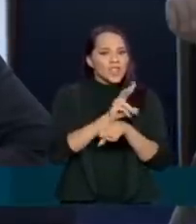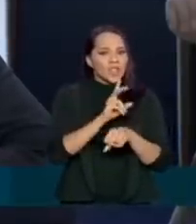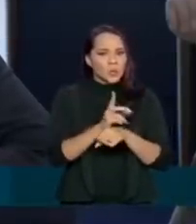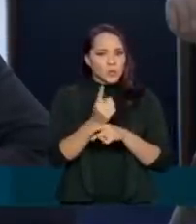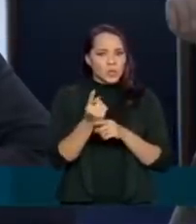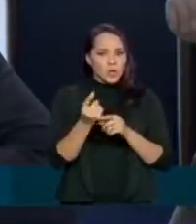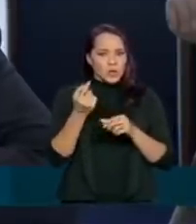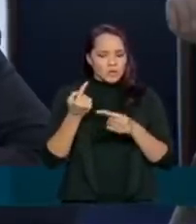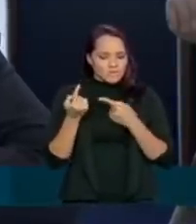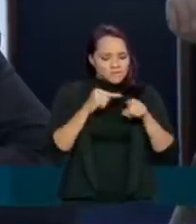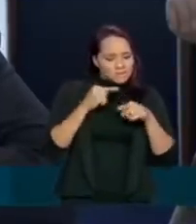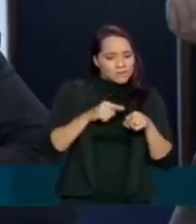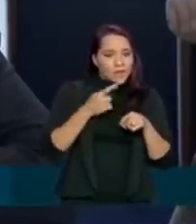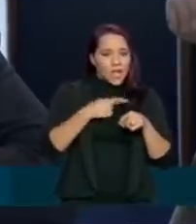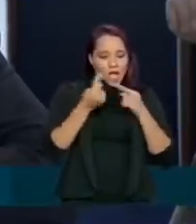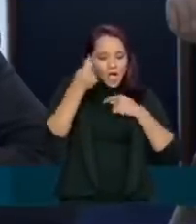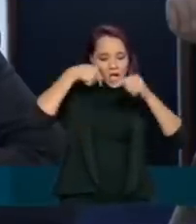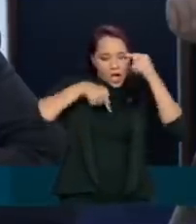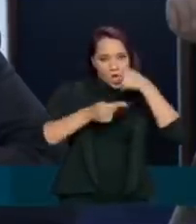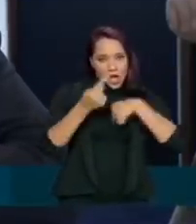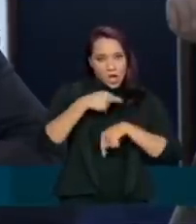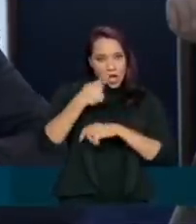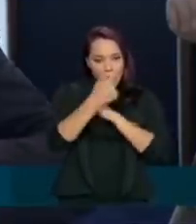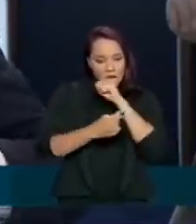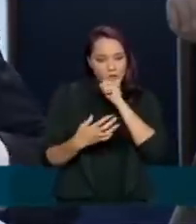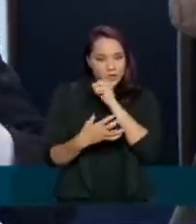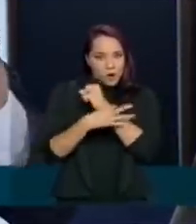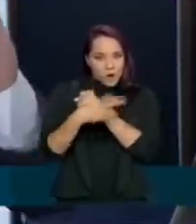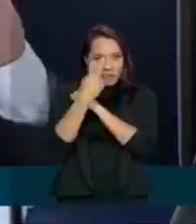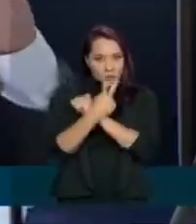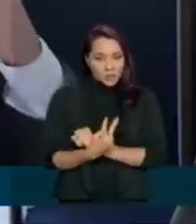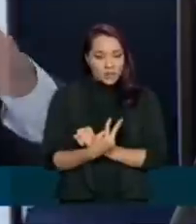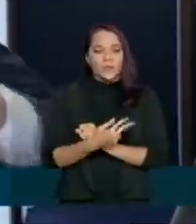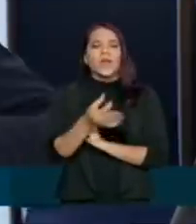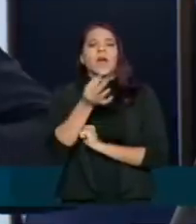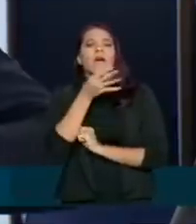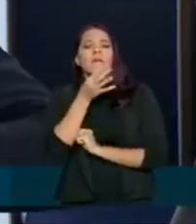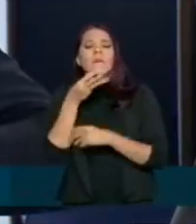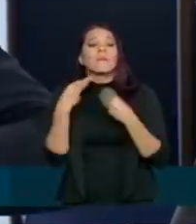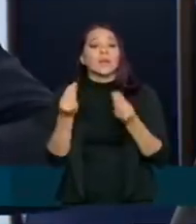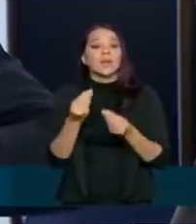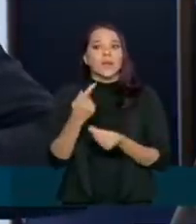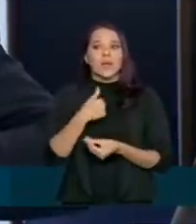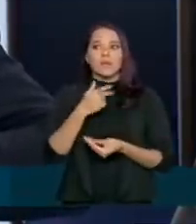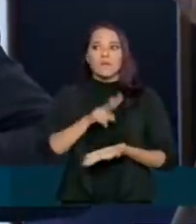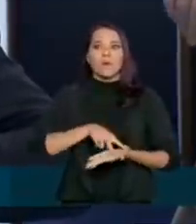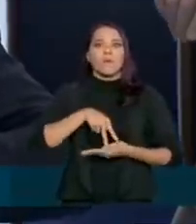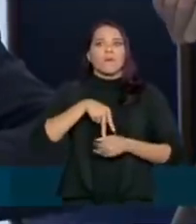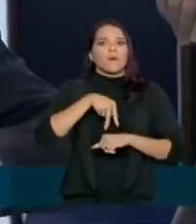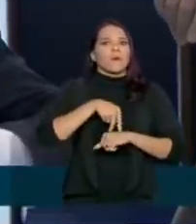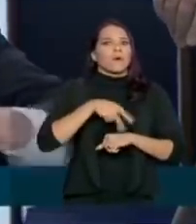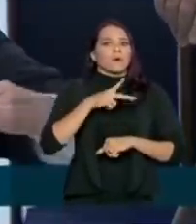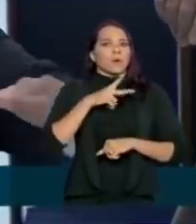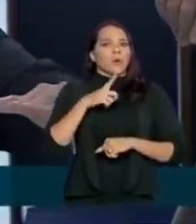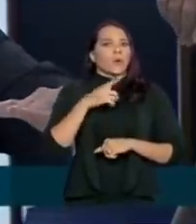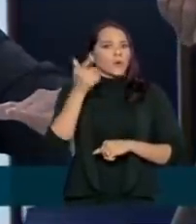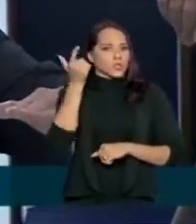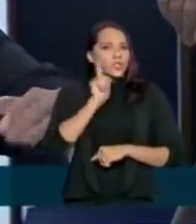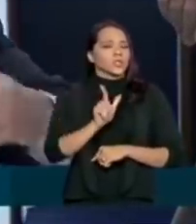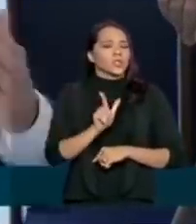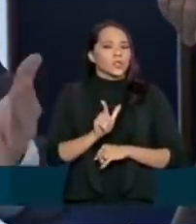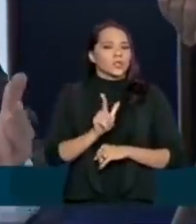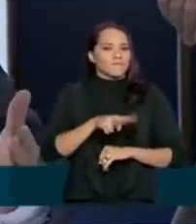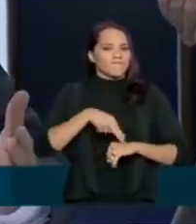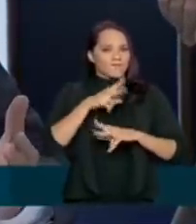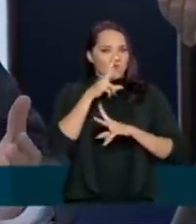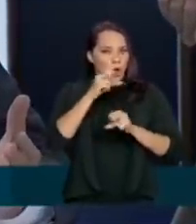anticorpos. Os remédios que nós tomamos é para nos manter aptos durante o combate